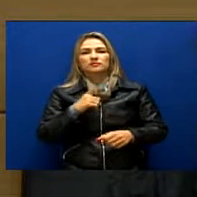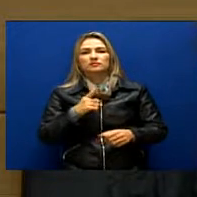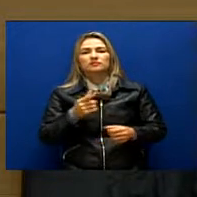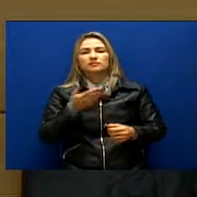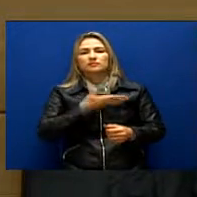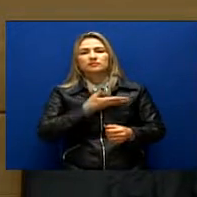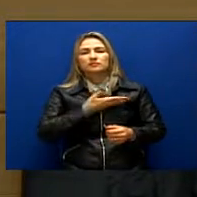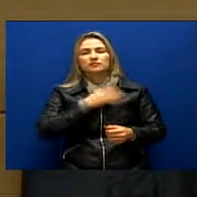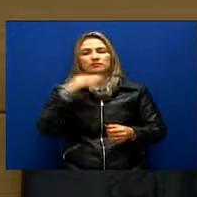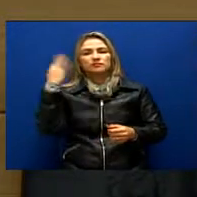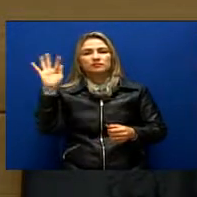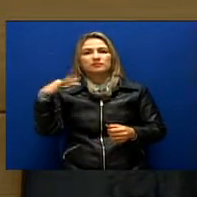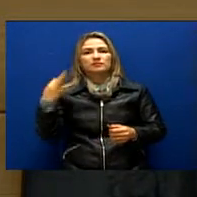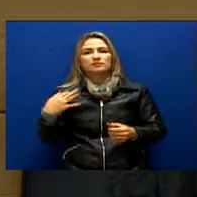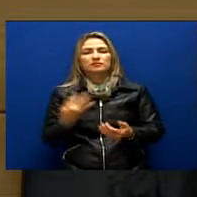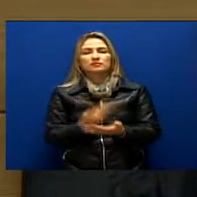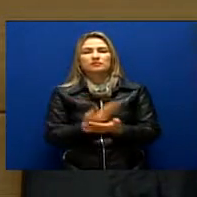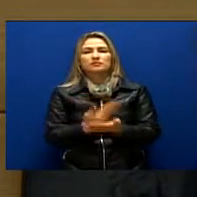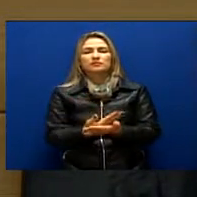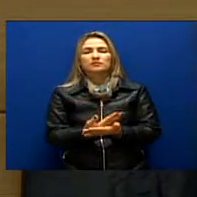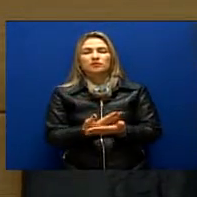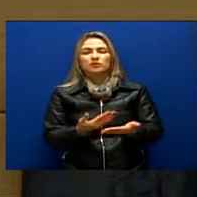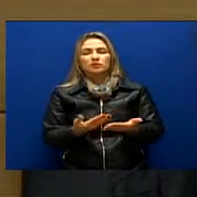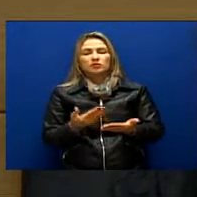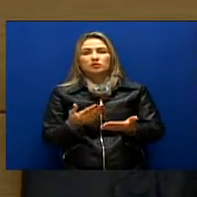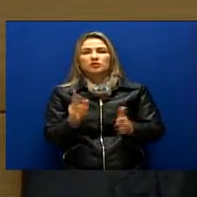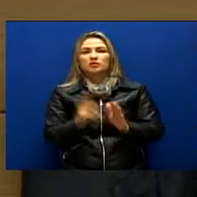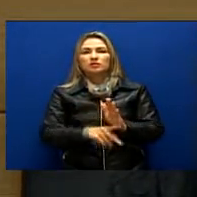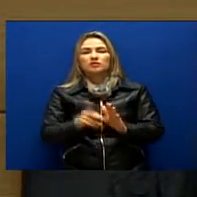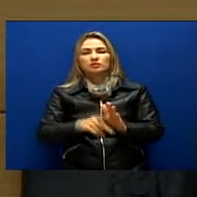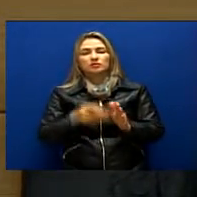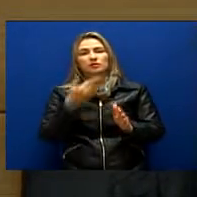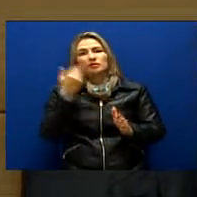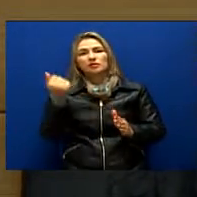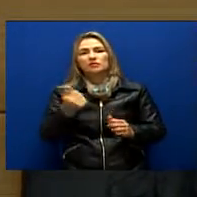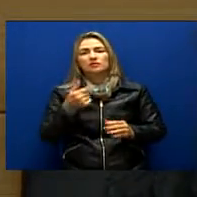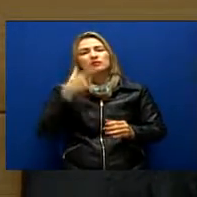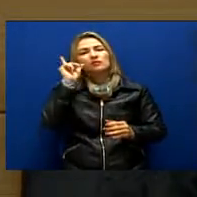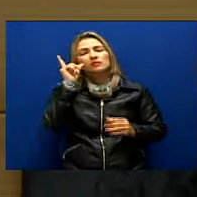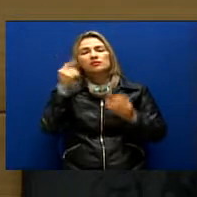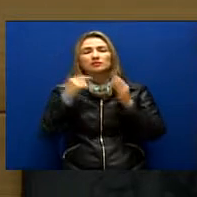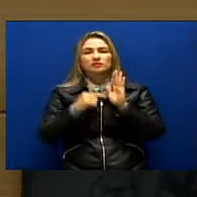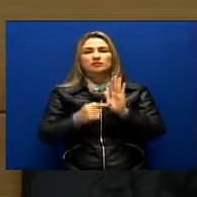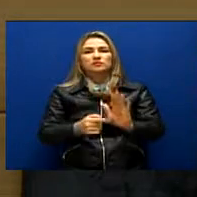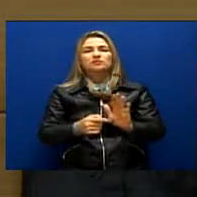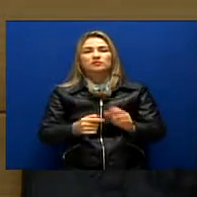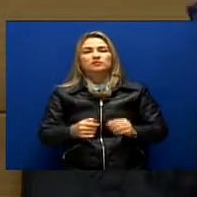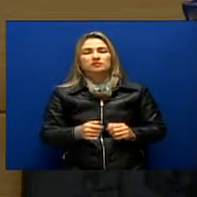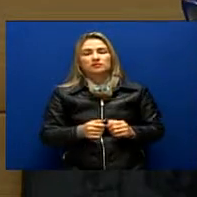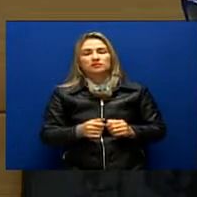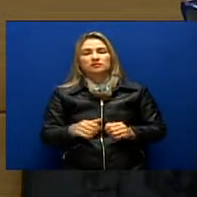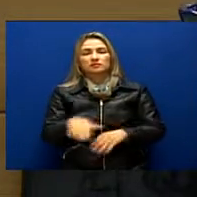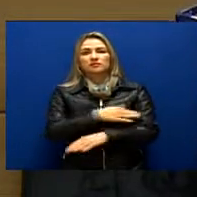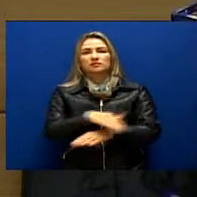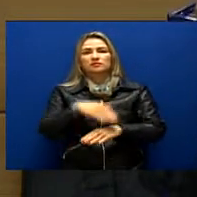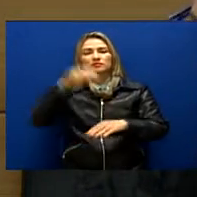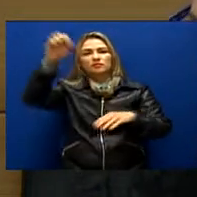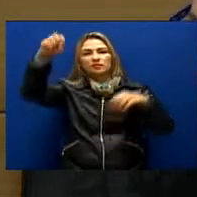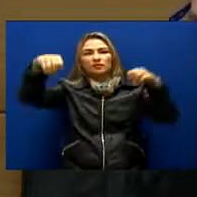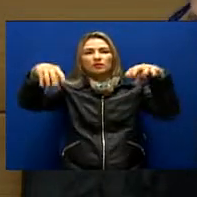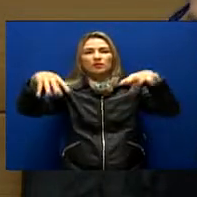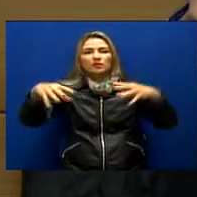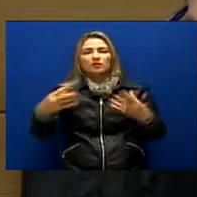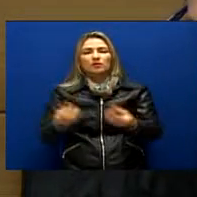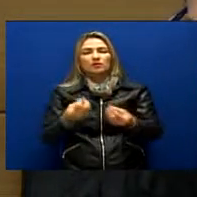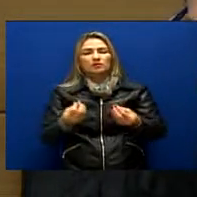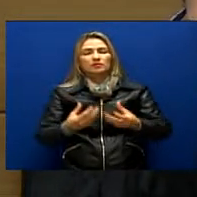colega Fernanda, para estudarmos melhor este projeto que foi apresentado ontem sobre iluminação pública, lá no sexto andar, e nós